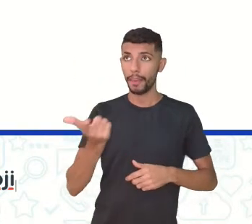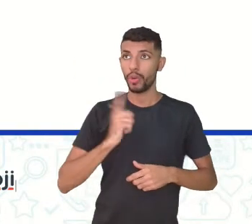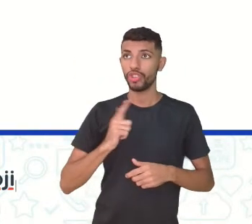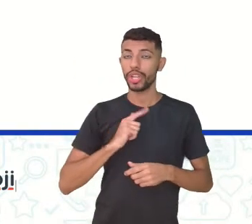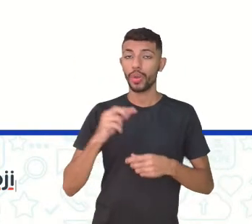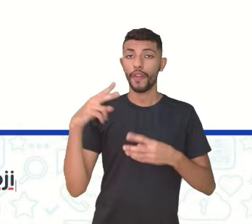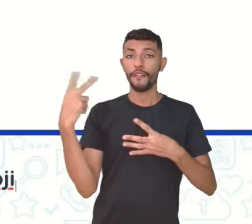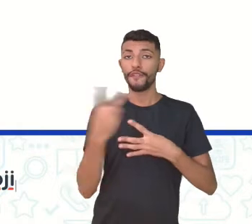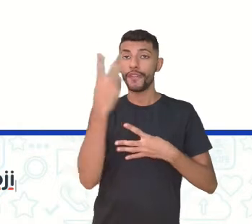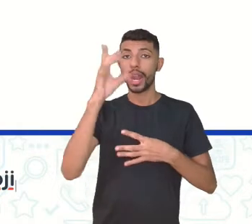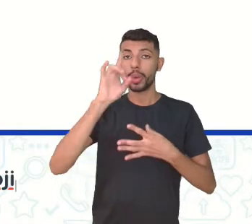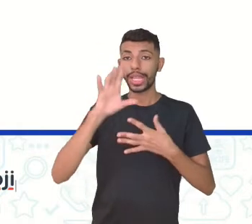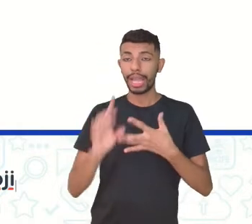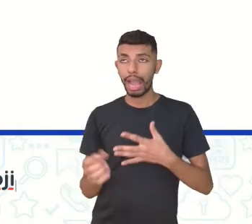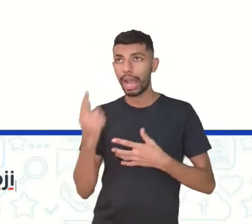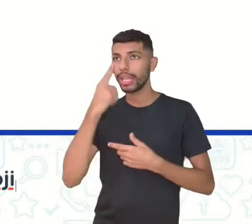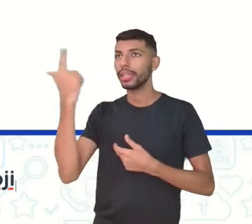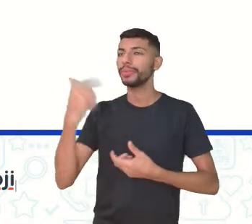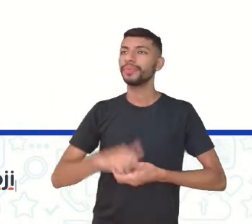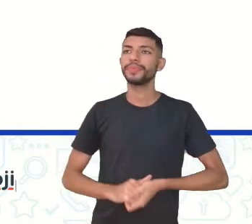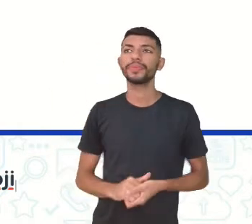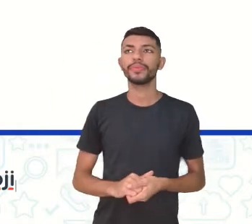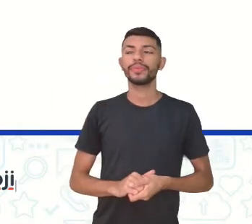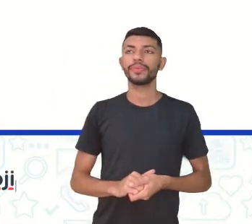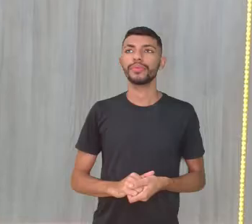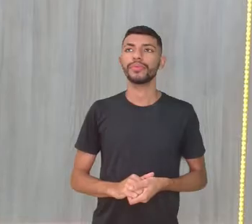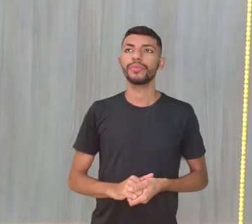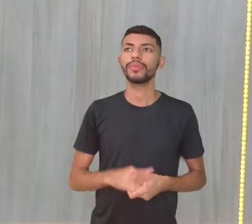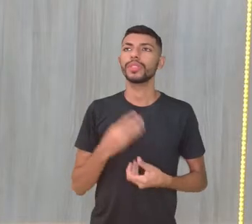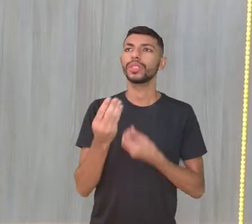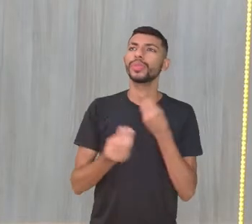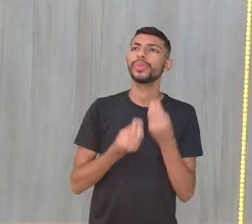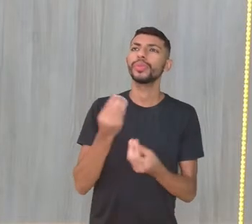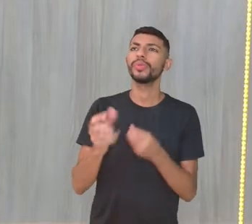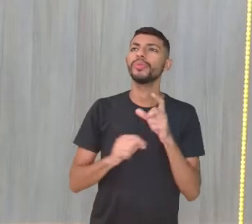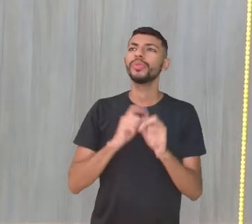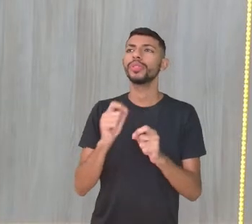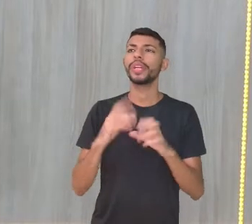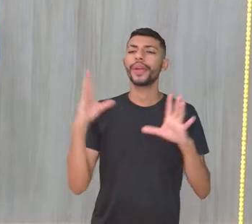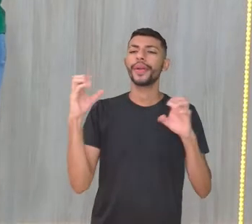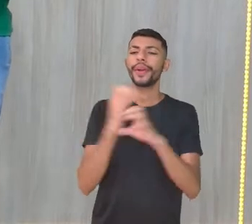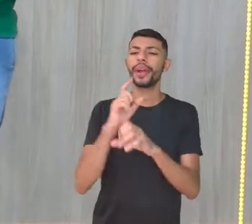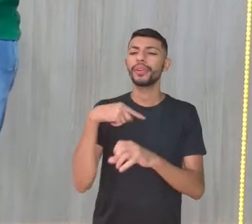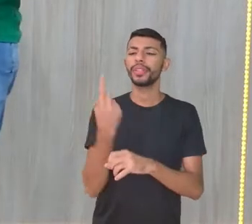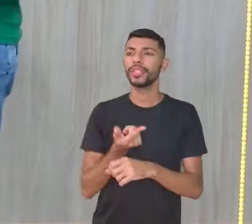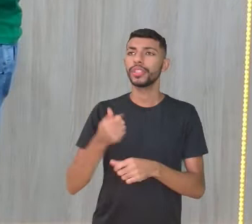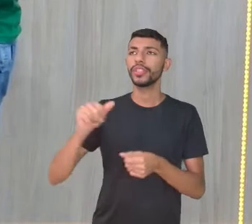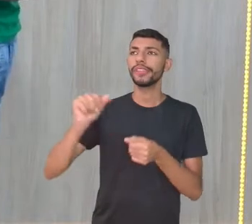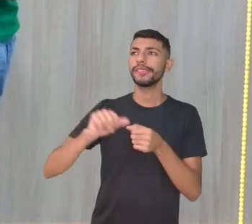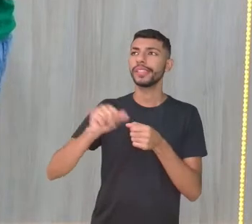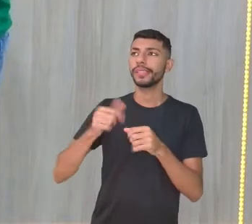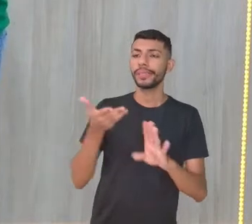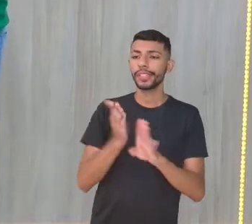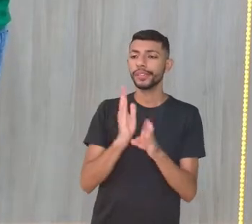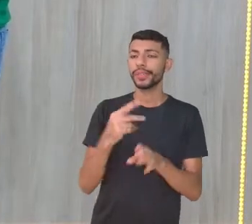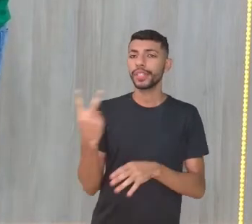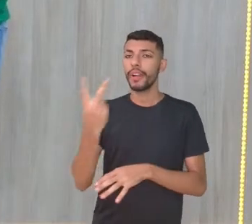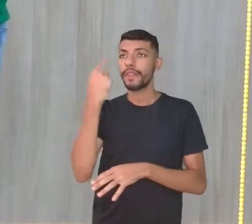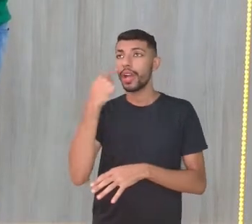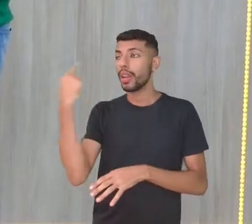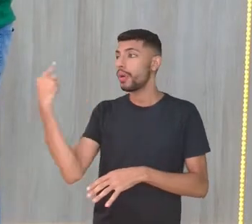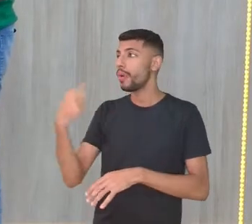de cada item desse, certo? Então, como é que seria aí o cálculo que a gente deve fazer para encontrar esse valor? Então,